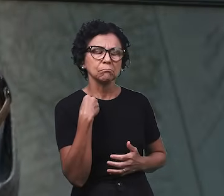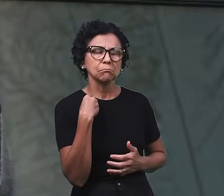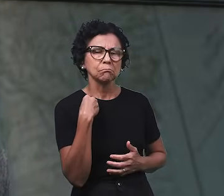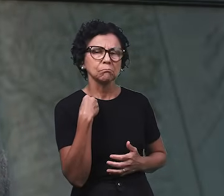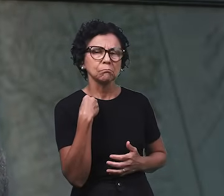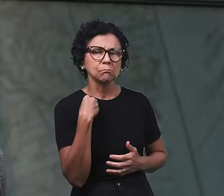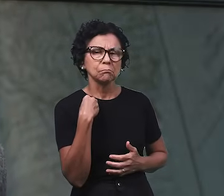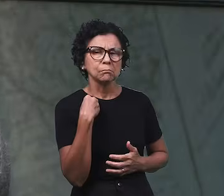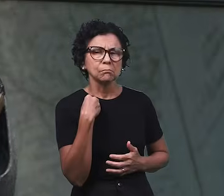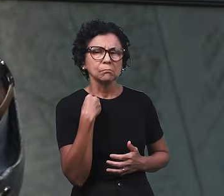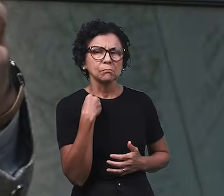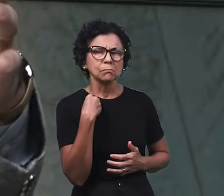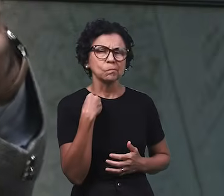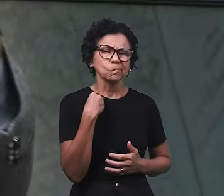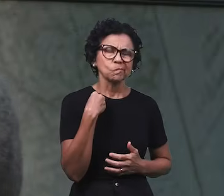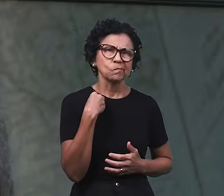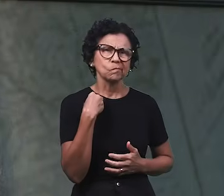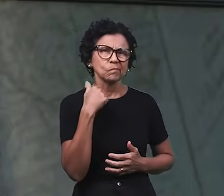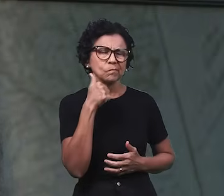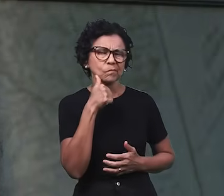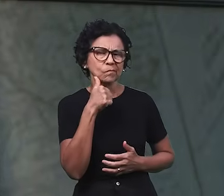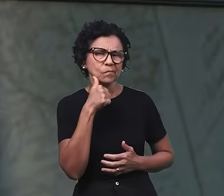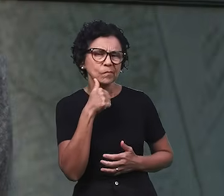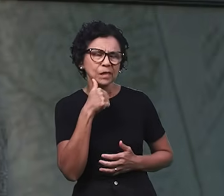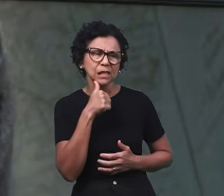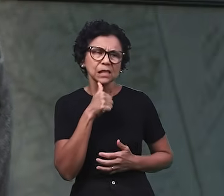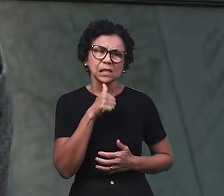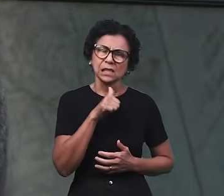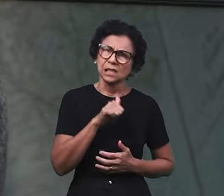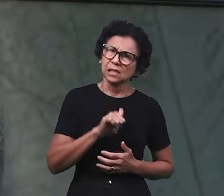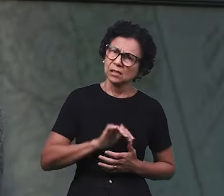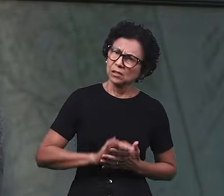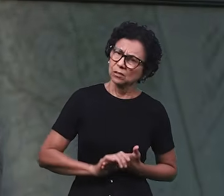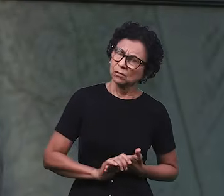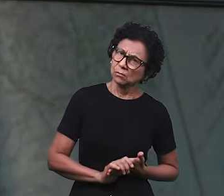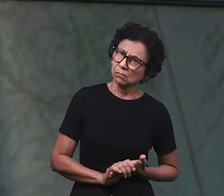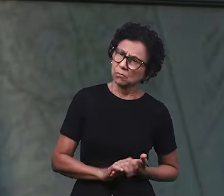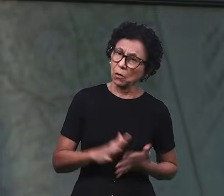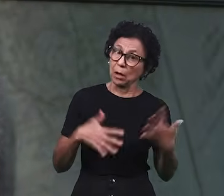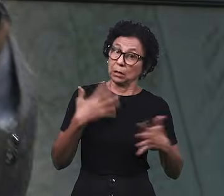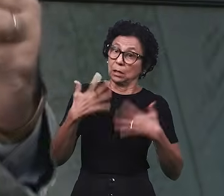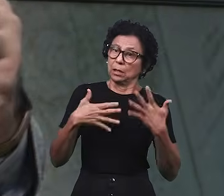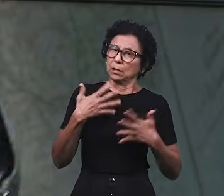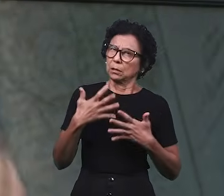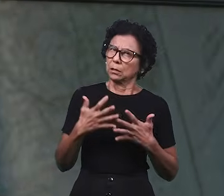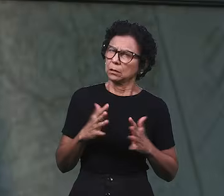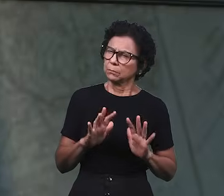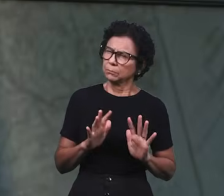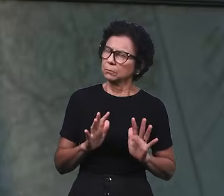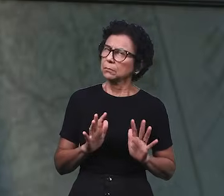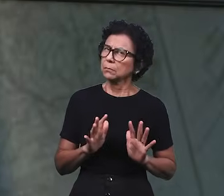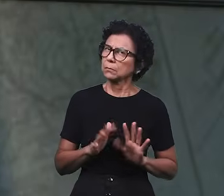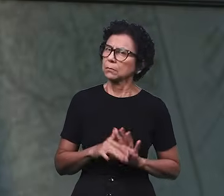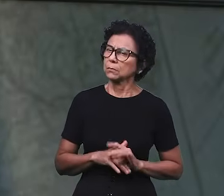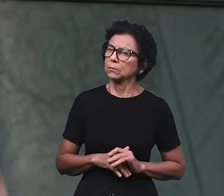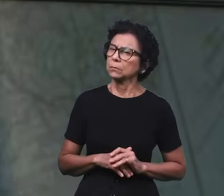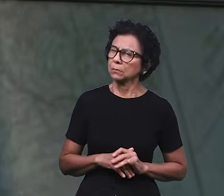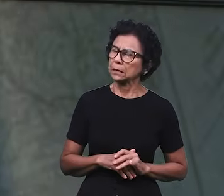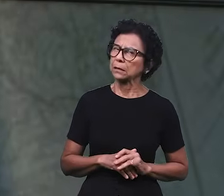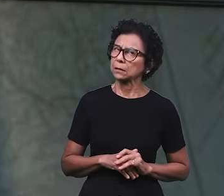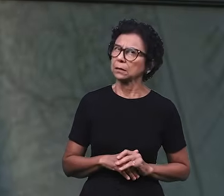ficou, digamos assim, né, no mesmo êxtase, talvez, pelo menos demonstrando isso